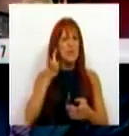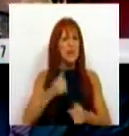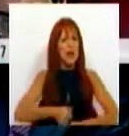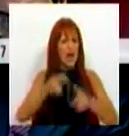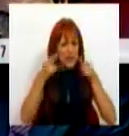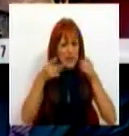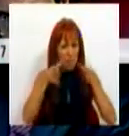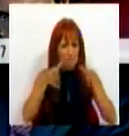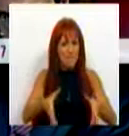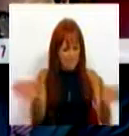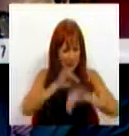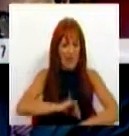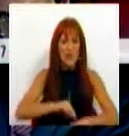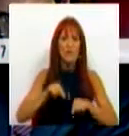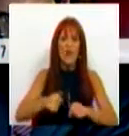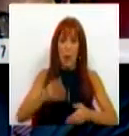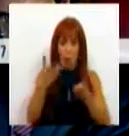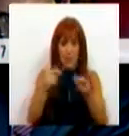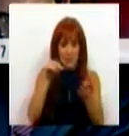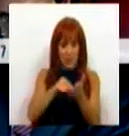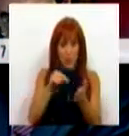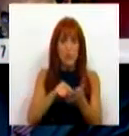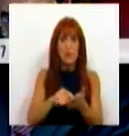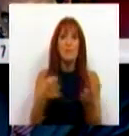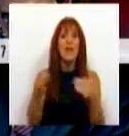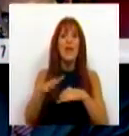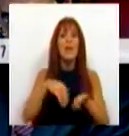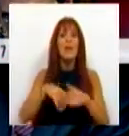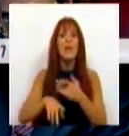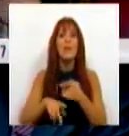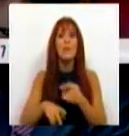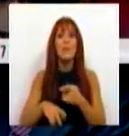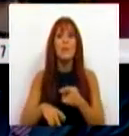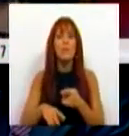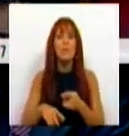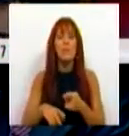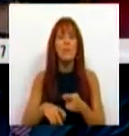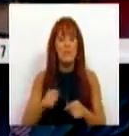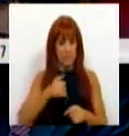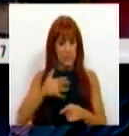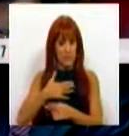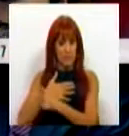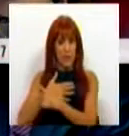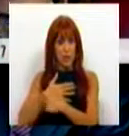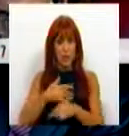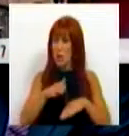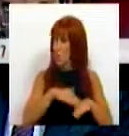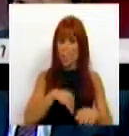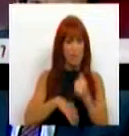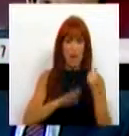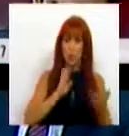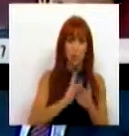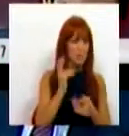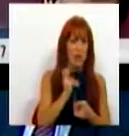melhor atenção. Este orçamento faz pelas empresas, o que não se fez nos